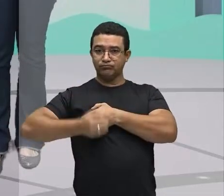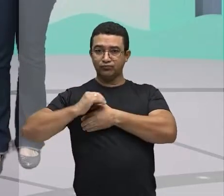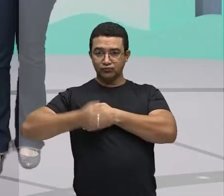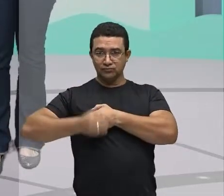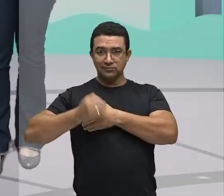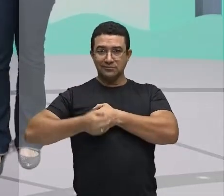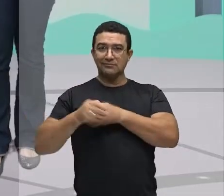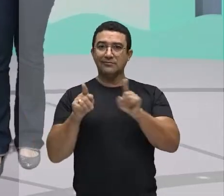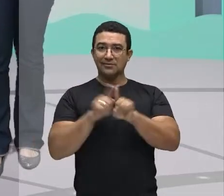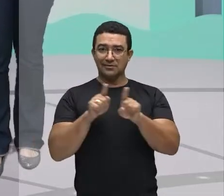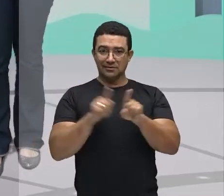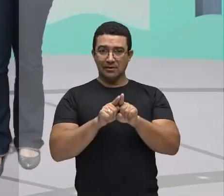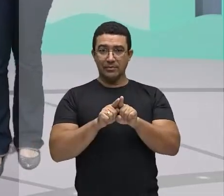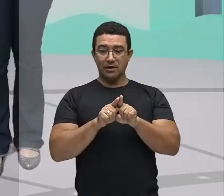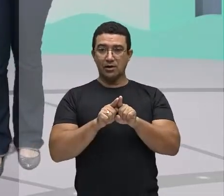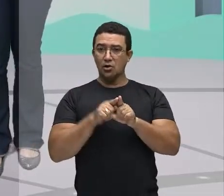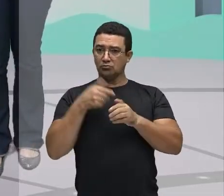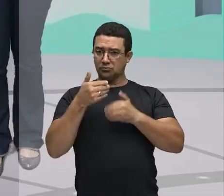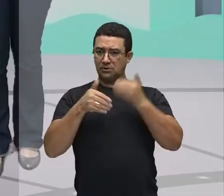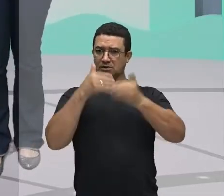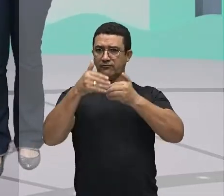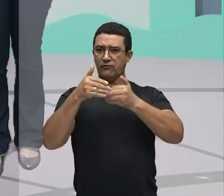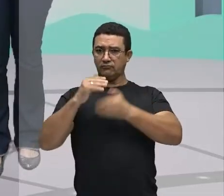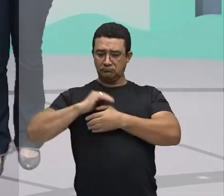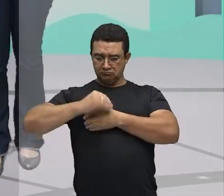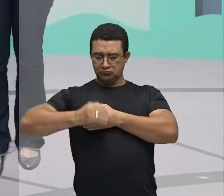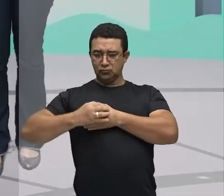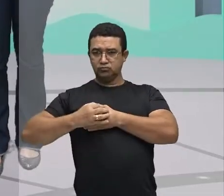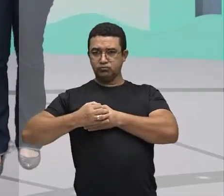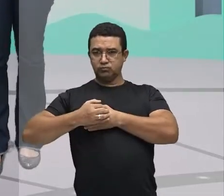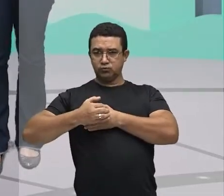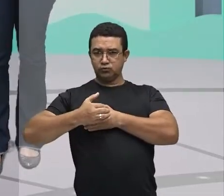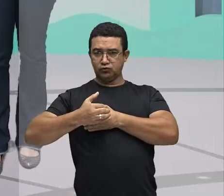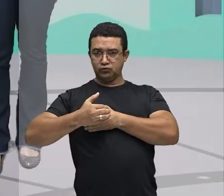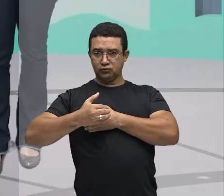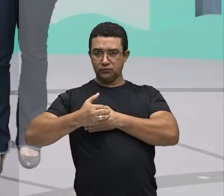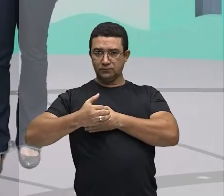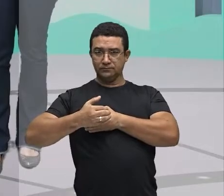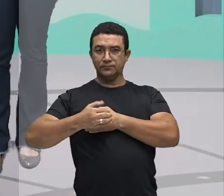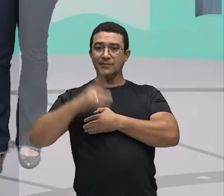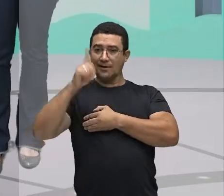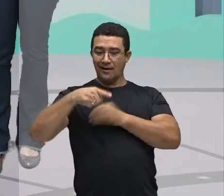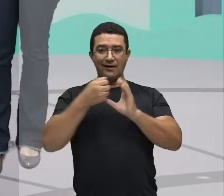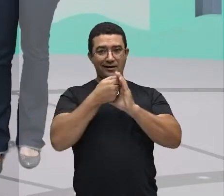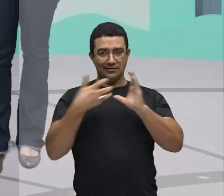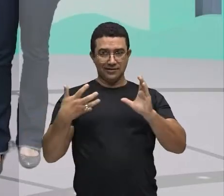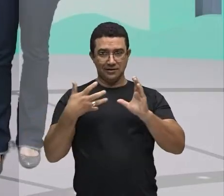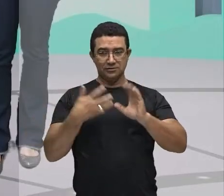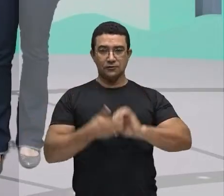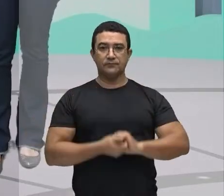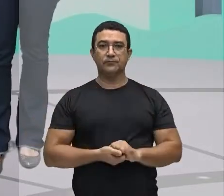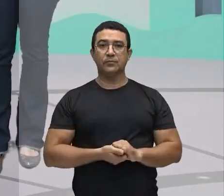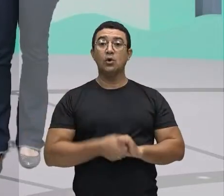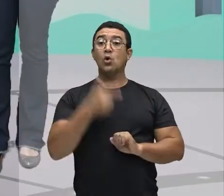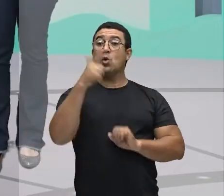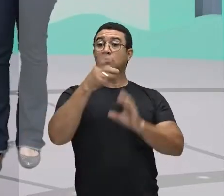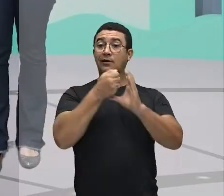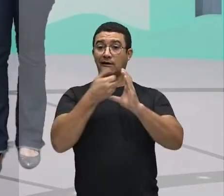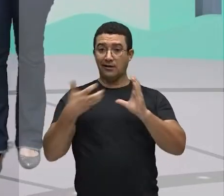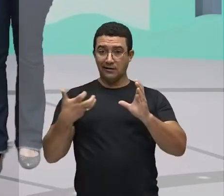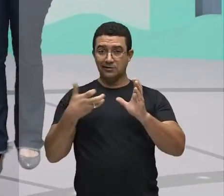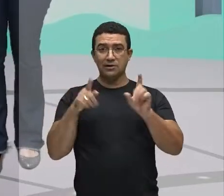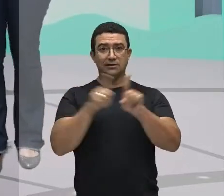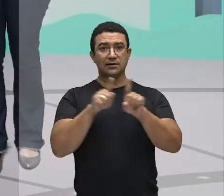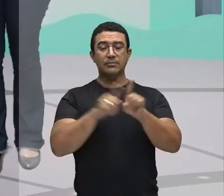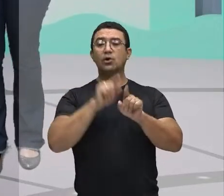que posteriormente se desenvolverá nos seios. É uma característica. Outra característica são